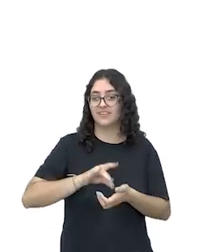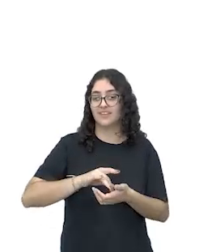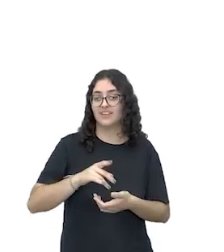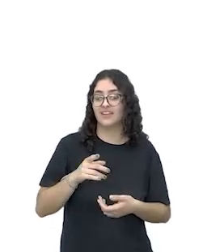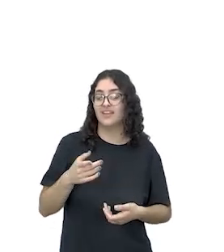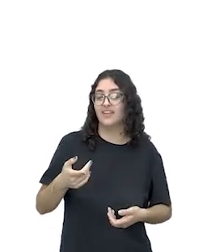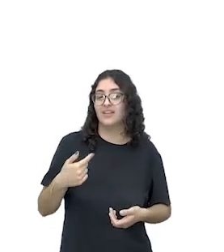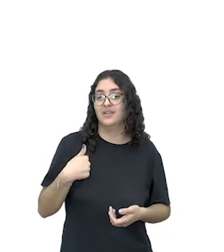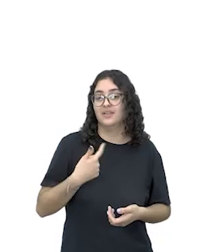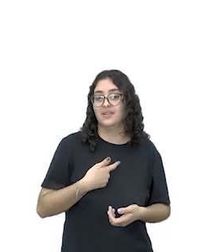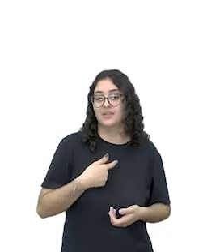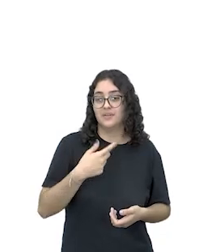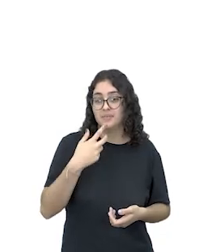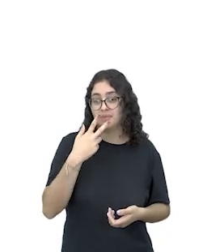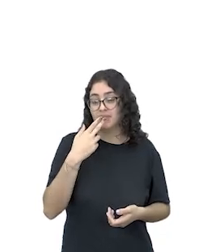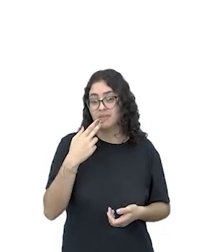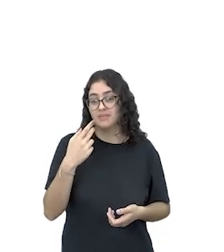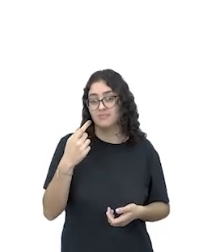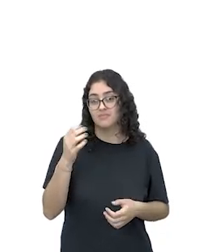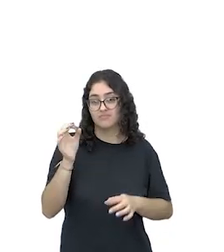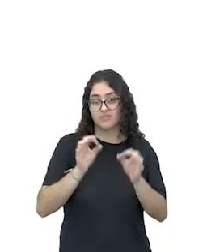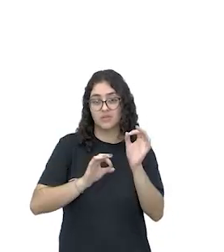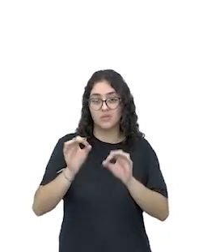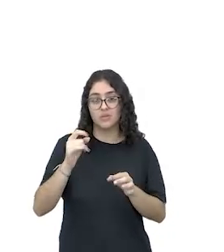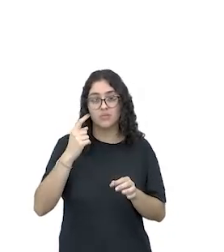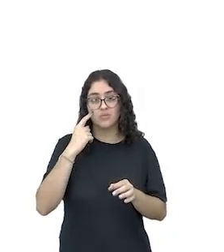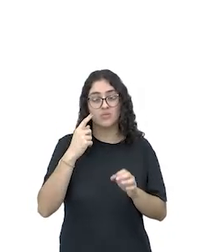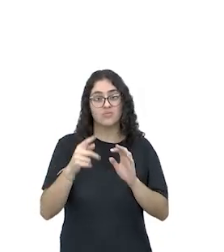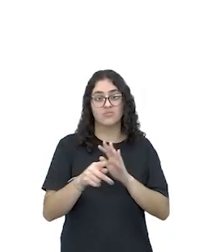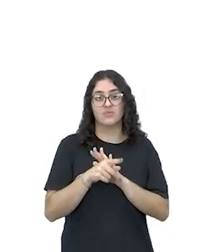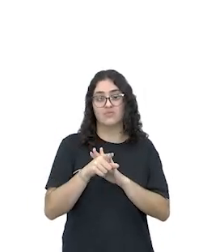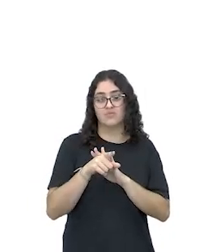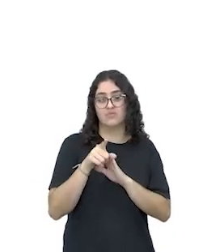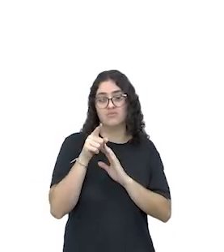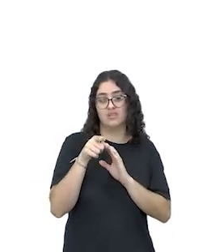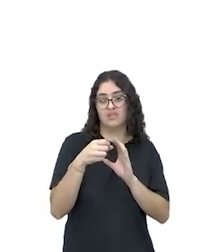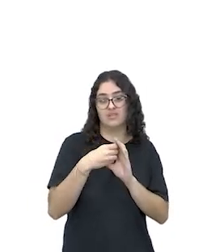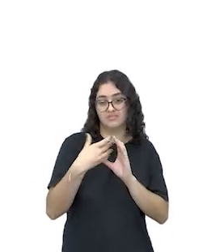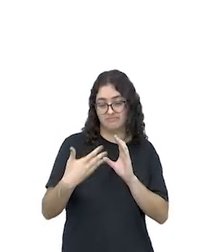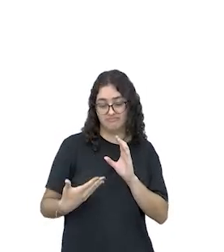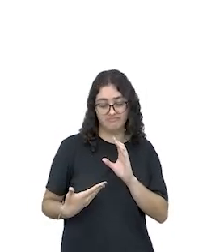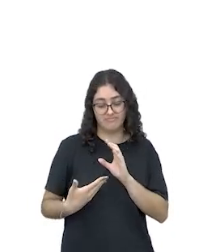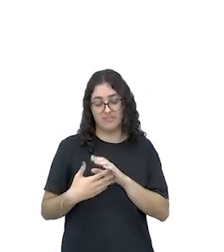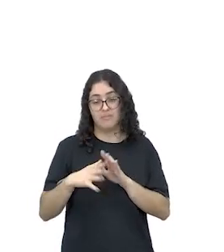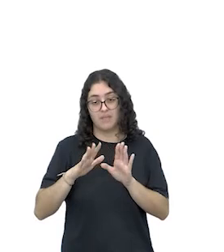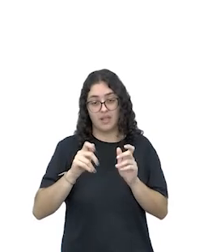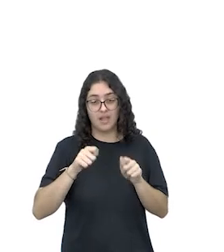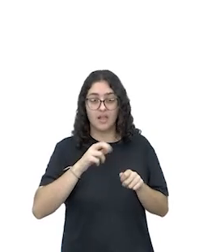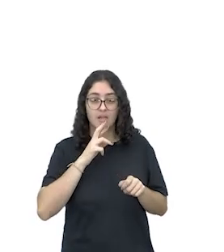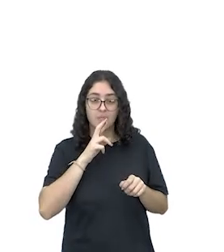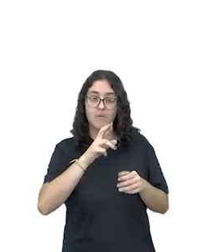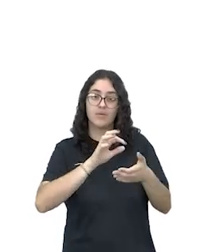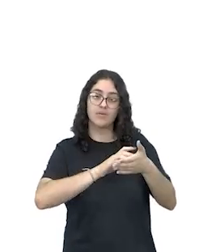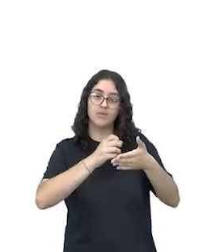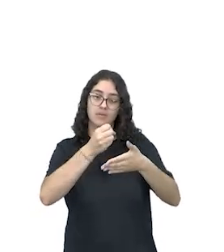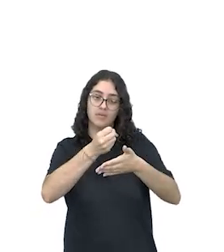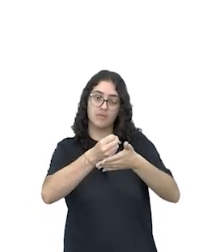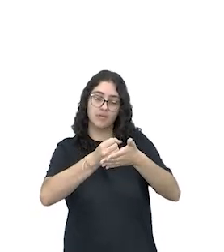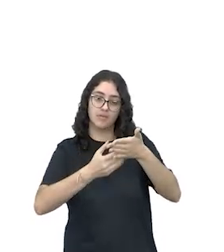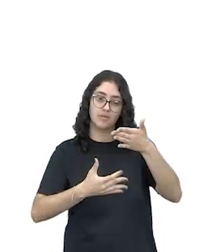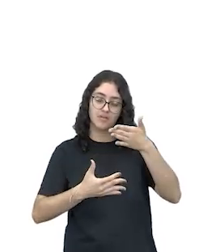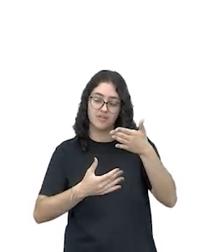Acho que a gente coloca aí, não pensa nesses aspectos aí também, né? Mas pode responder pelo chat, que a pergunta